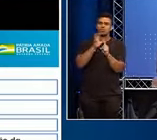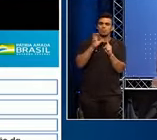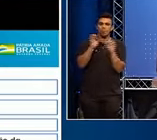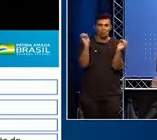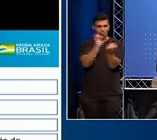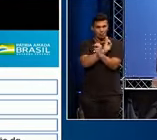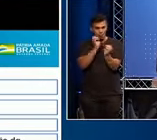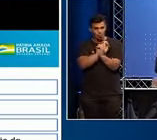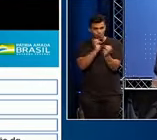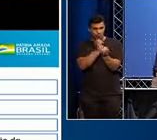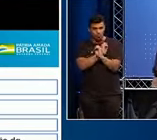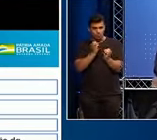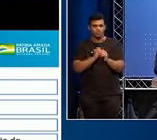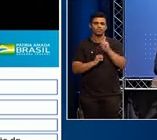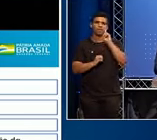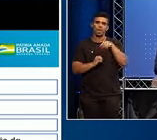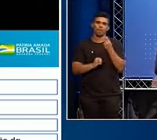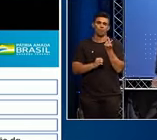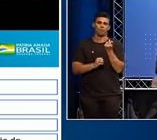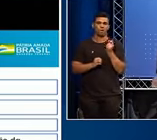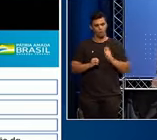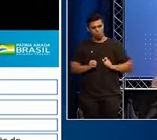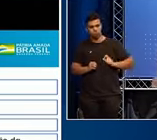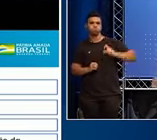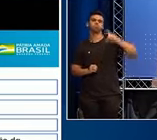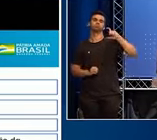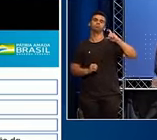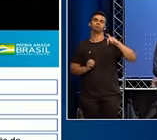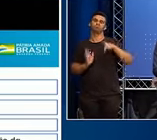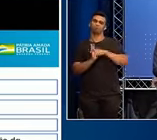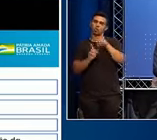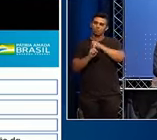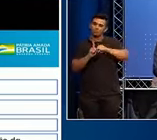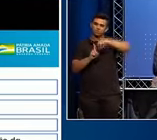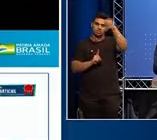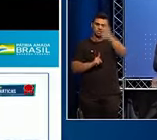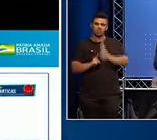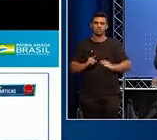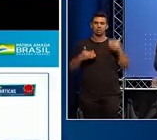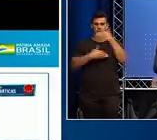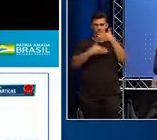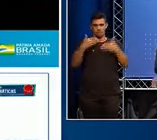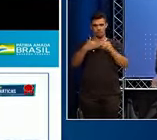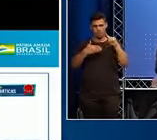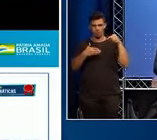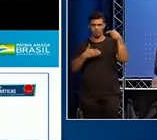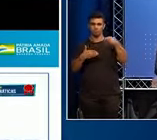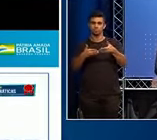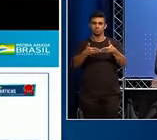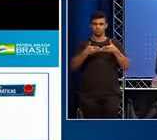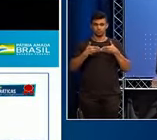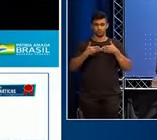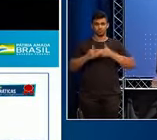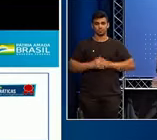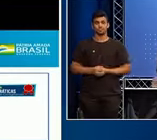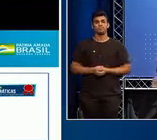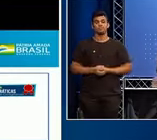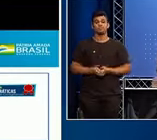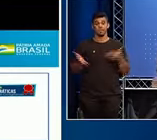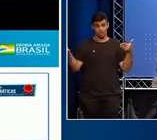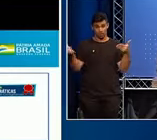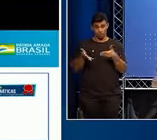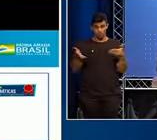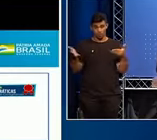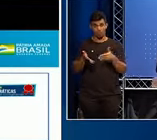gera um valor muito grande para a sociedade brasileira. Pode passar, por favor? E a gente